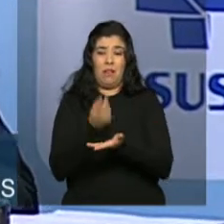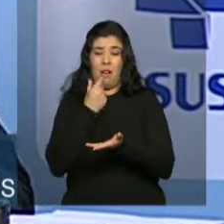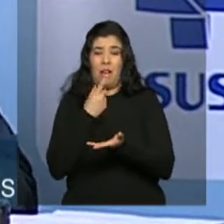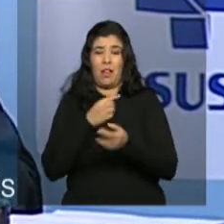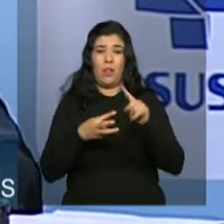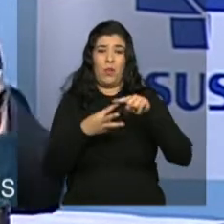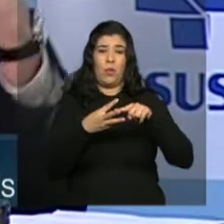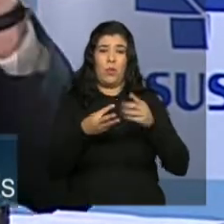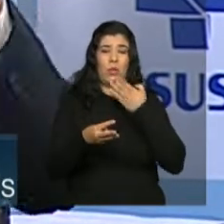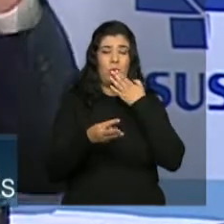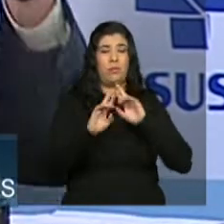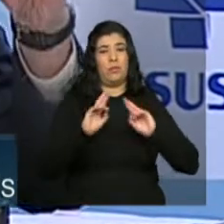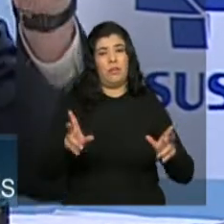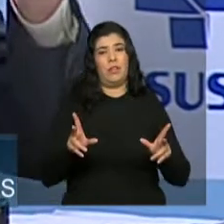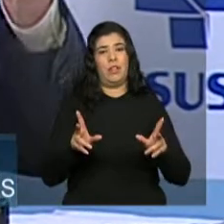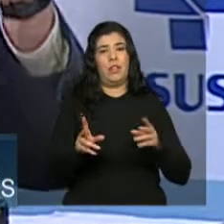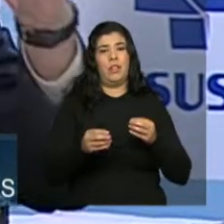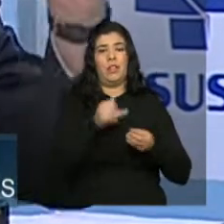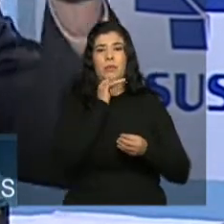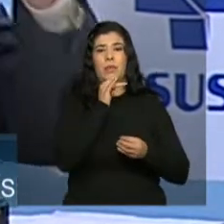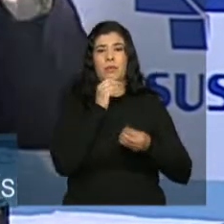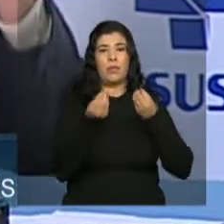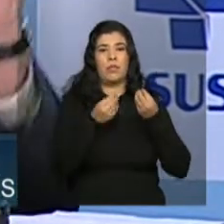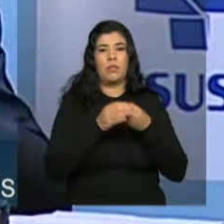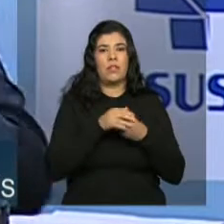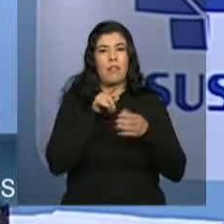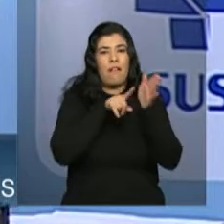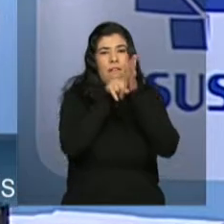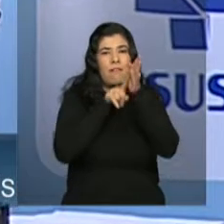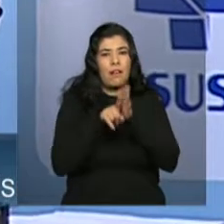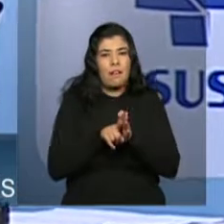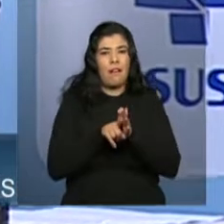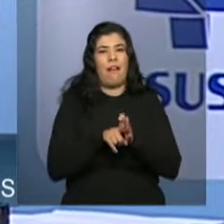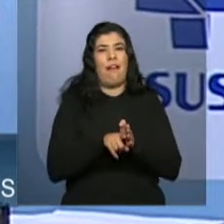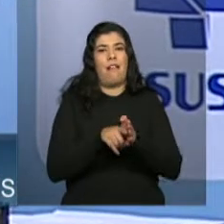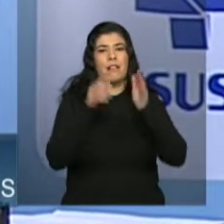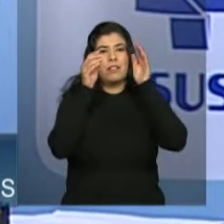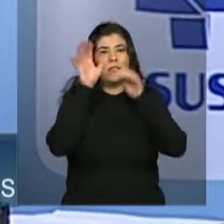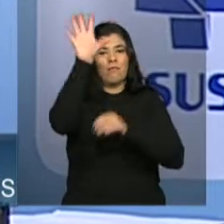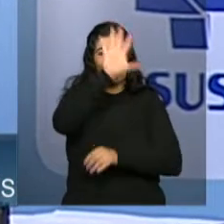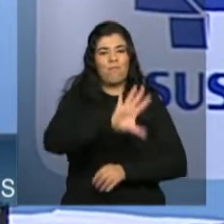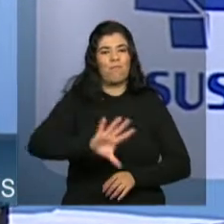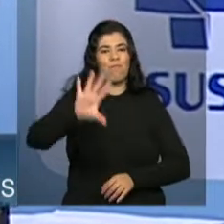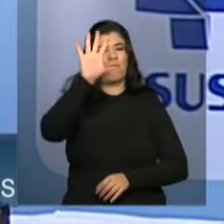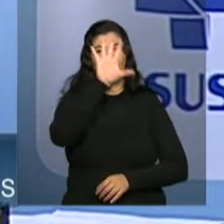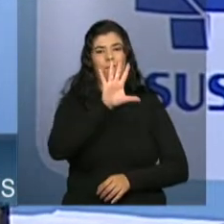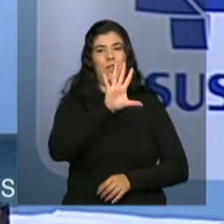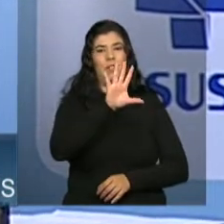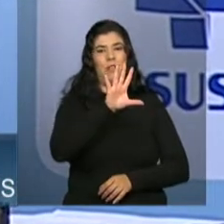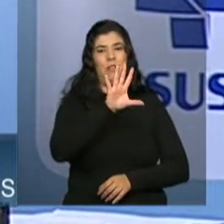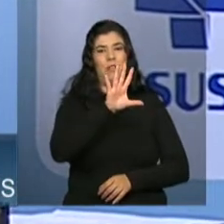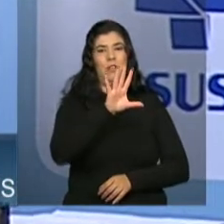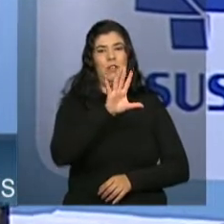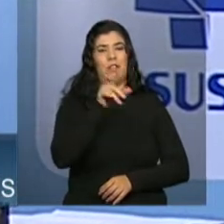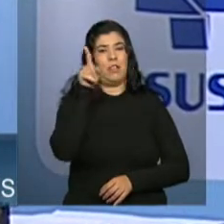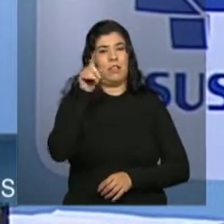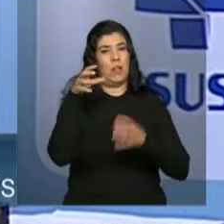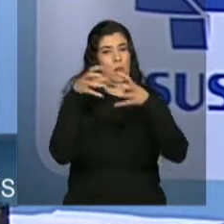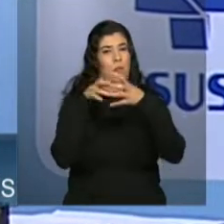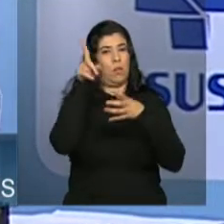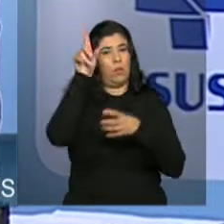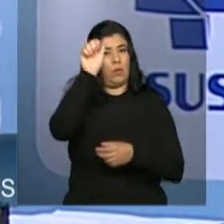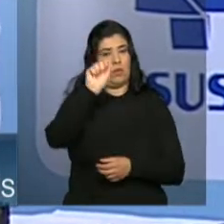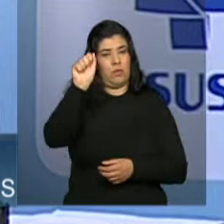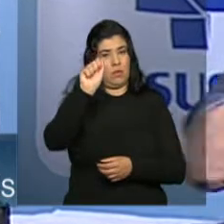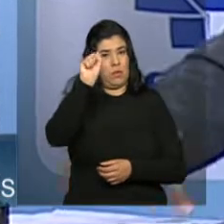que ela classificação anatômica porque é como se fosse assim os braços as pernas o tronco a cabeça então esse grupo dessa Associação europeia Ela